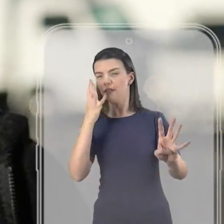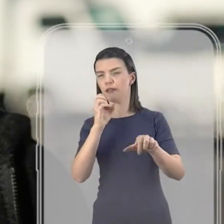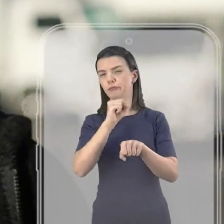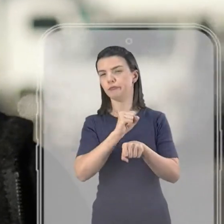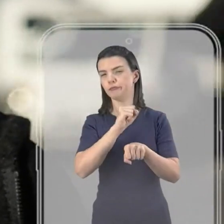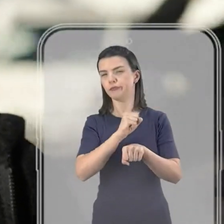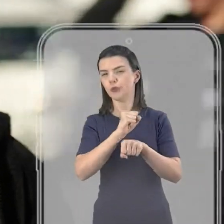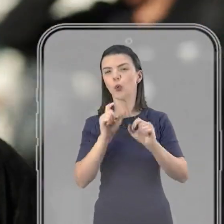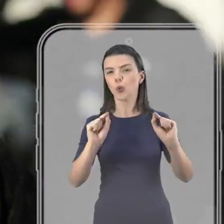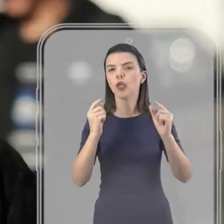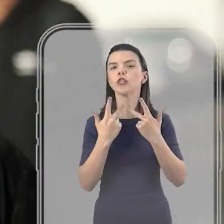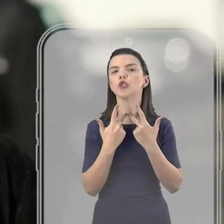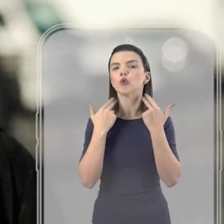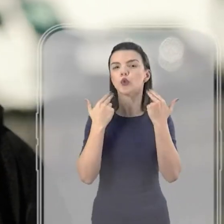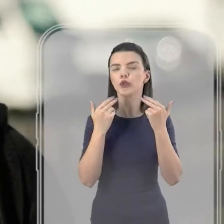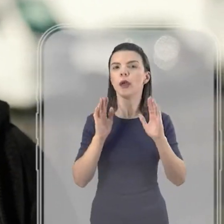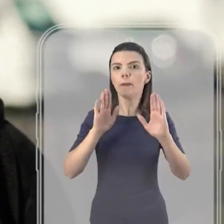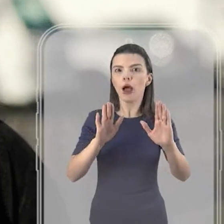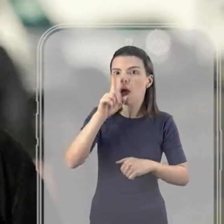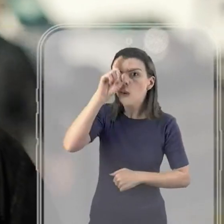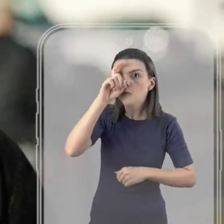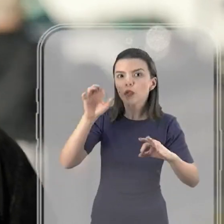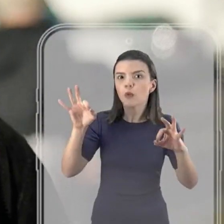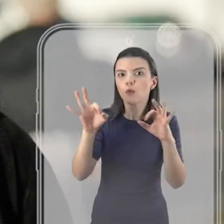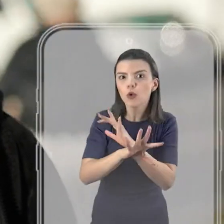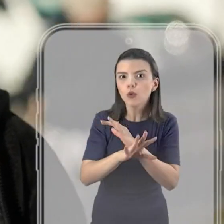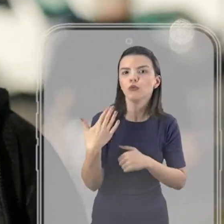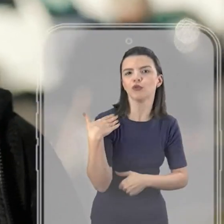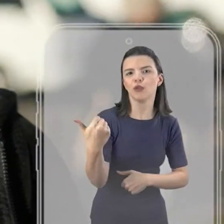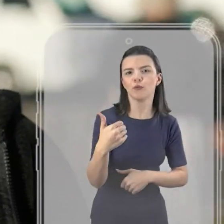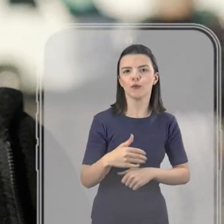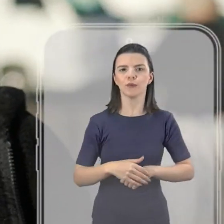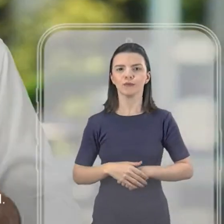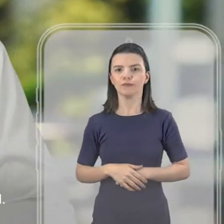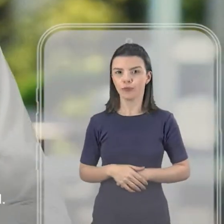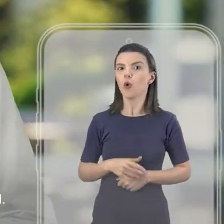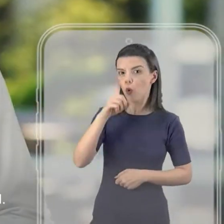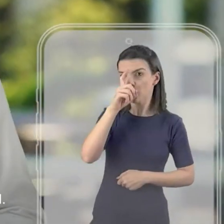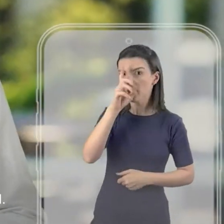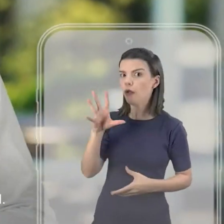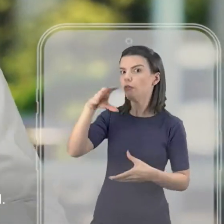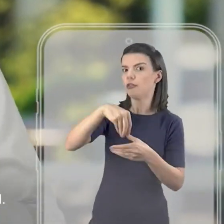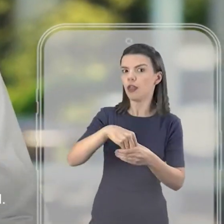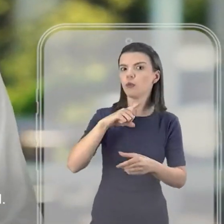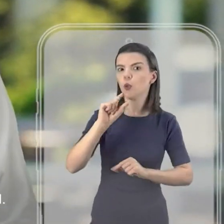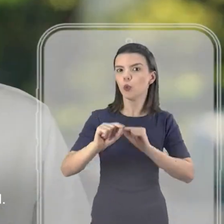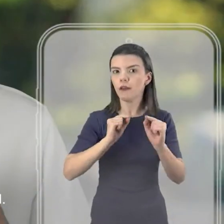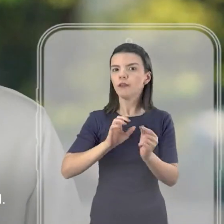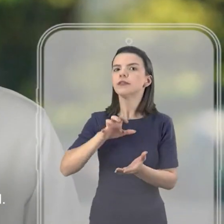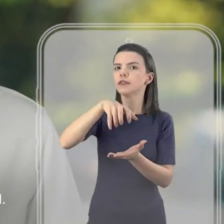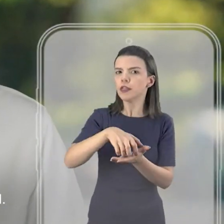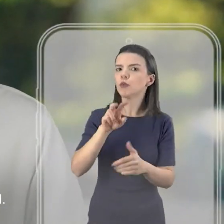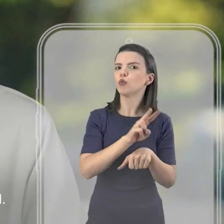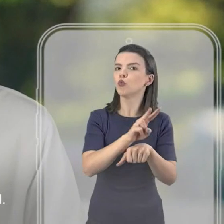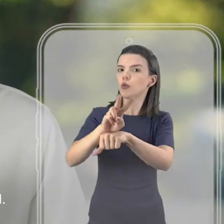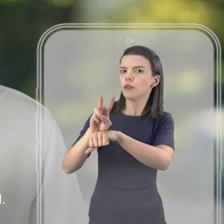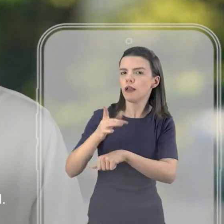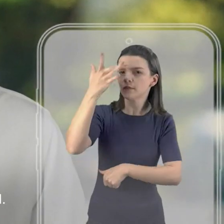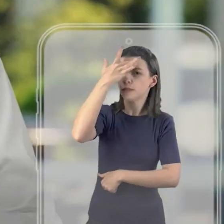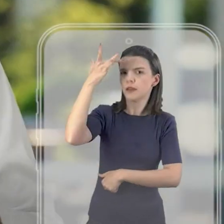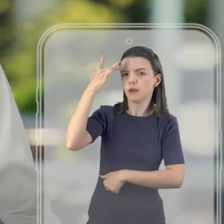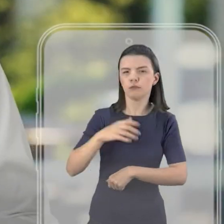tempão na fila de espera para a minha cirurgia da garganta e mal saiu o hospital. Eu fui chamada para fazer. Montamos lá um centro de atenção à